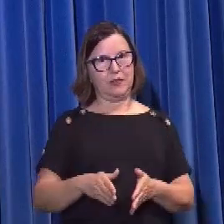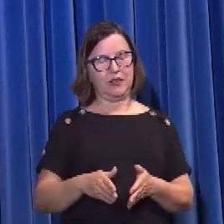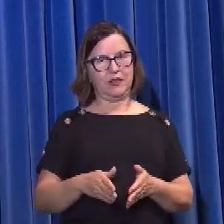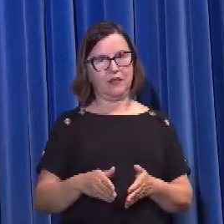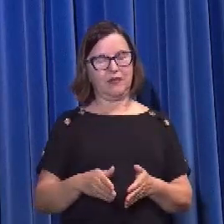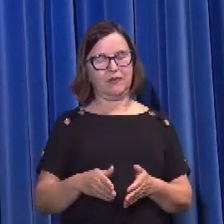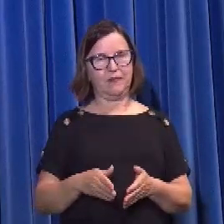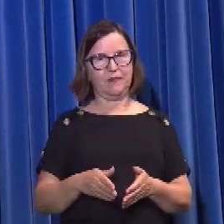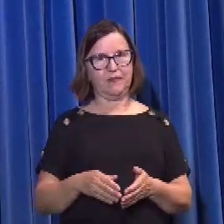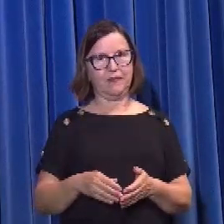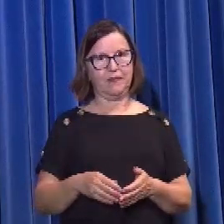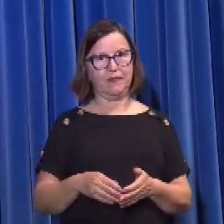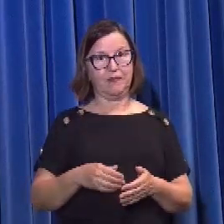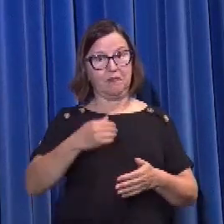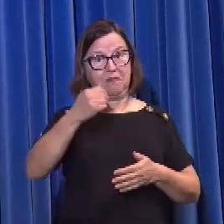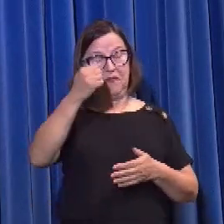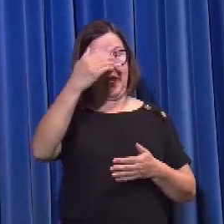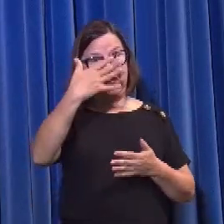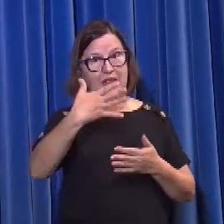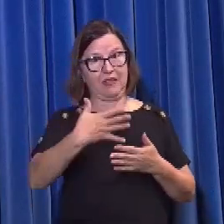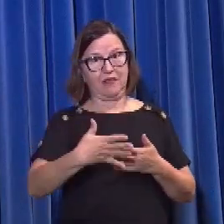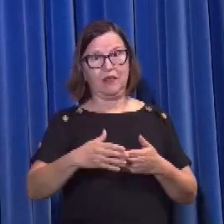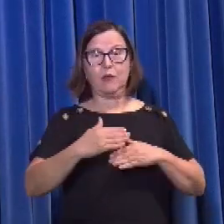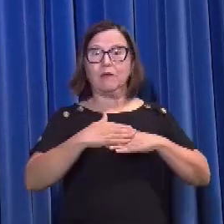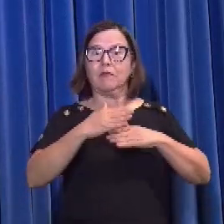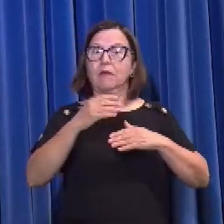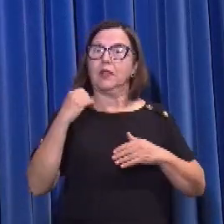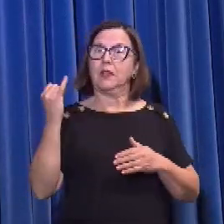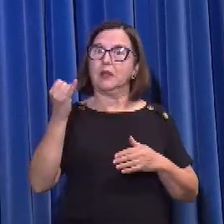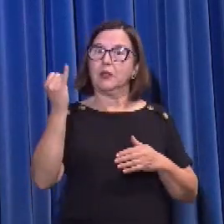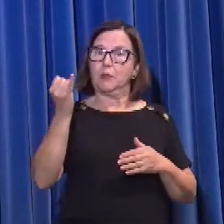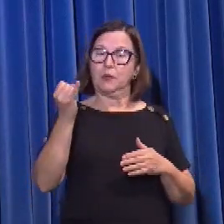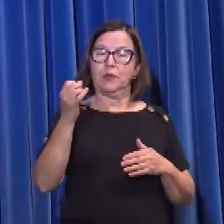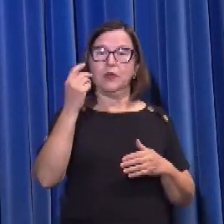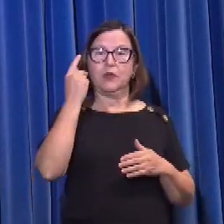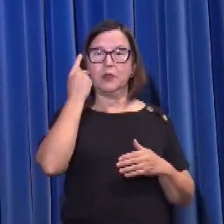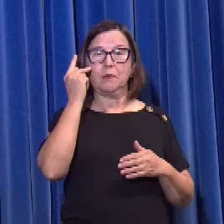temas mais importantes para a vida do ser humano.